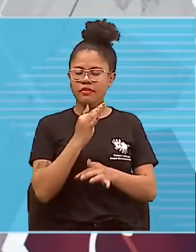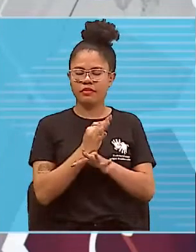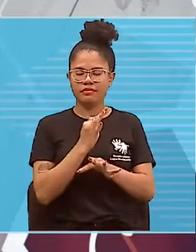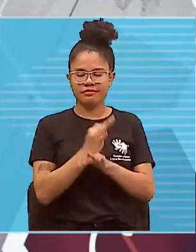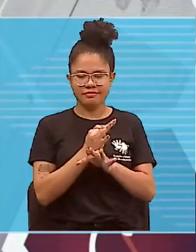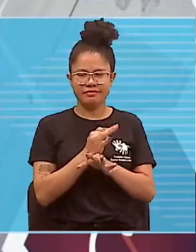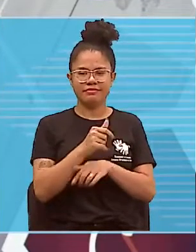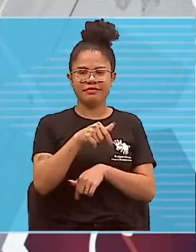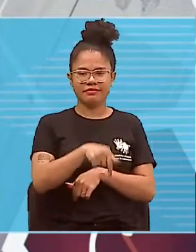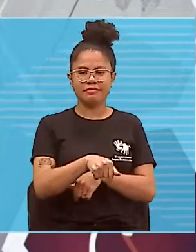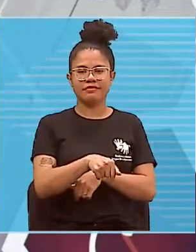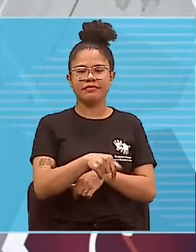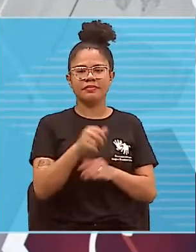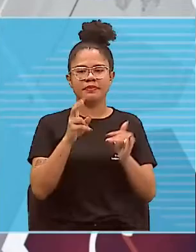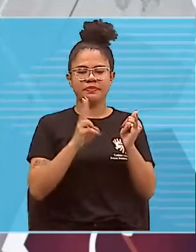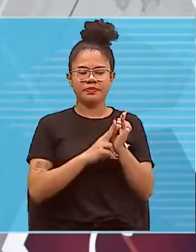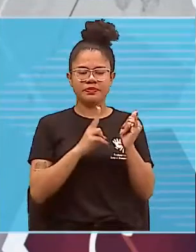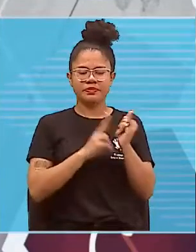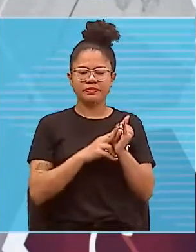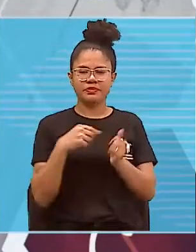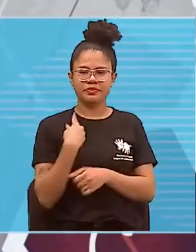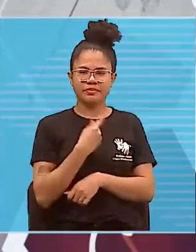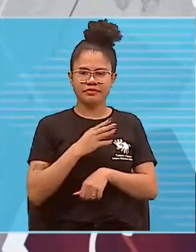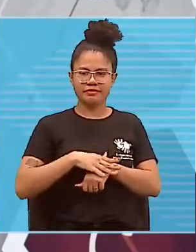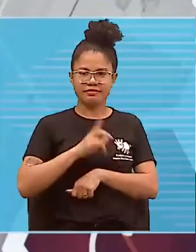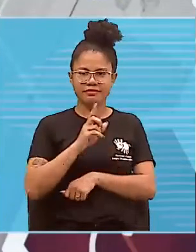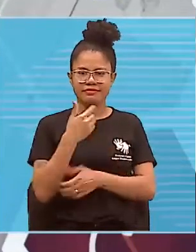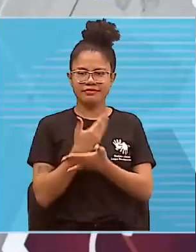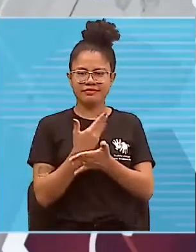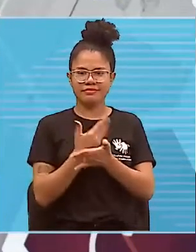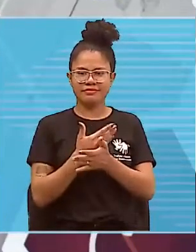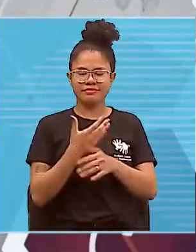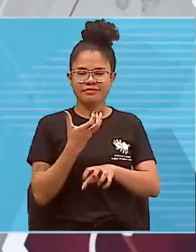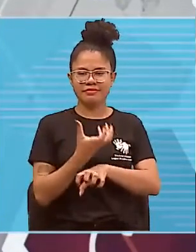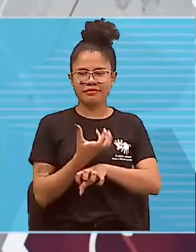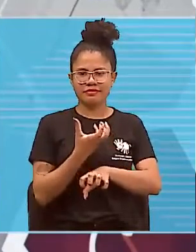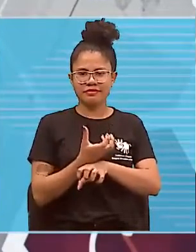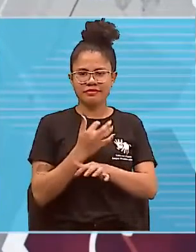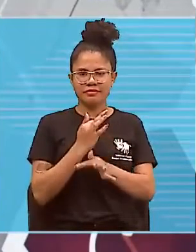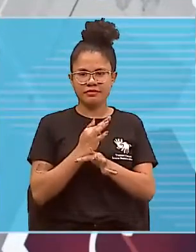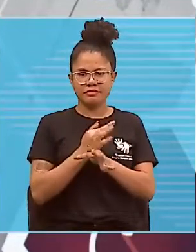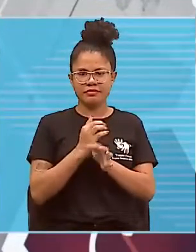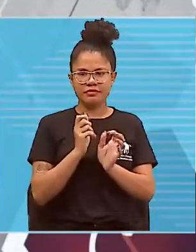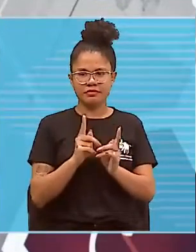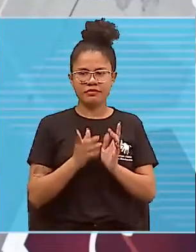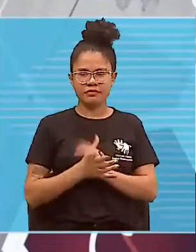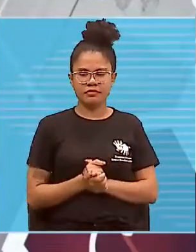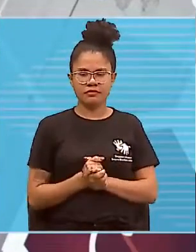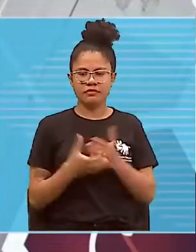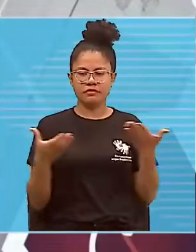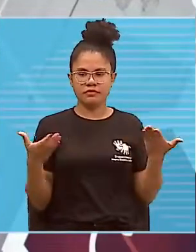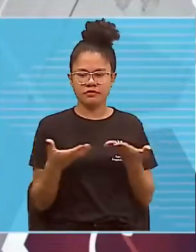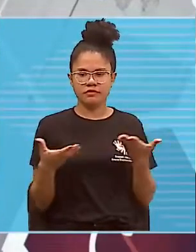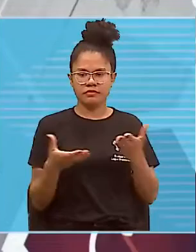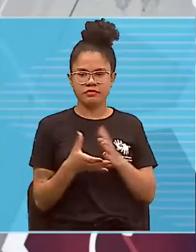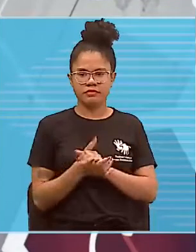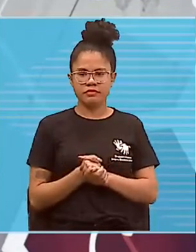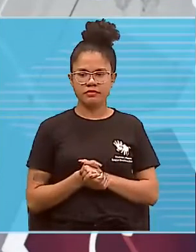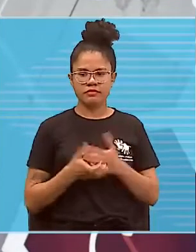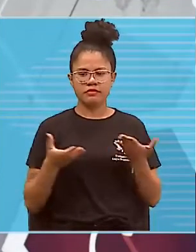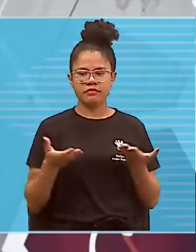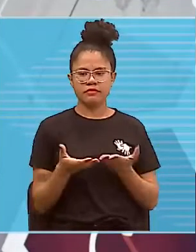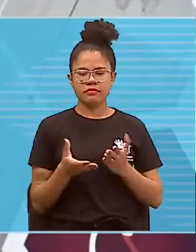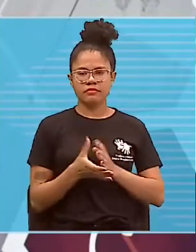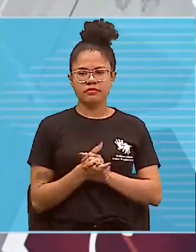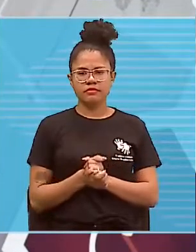educação e a gente está começando mais uma aula da disciplina de física hoje tá que para fechar a